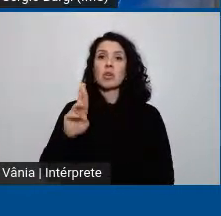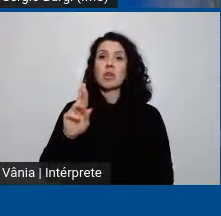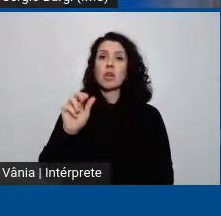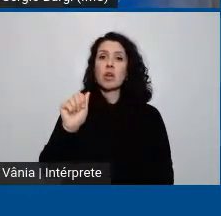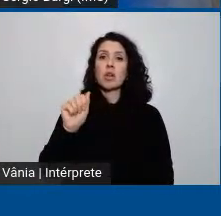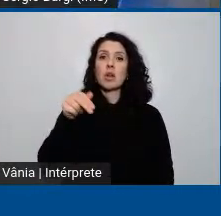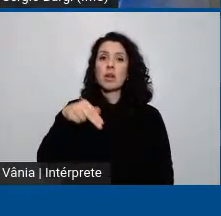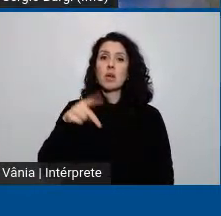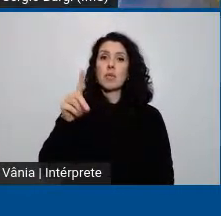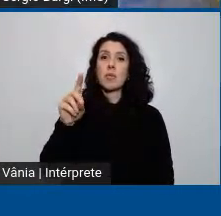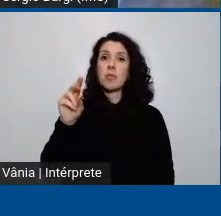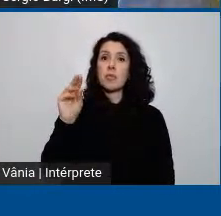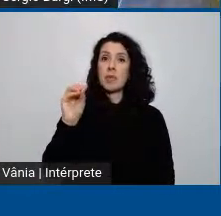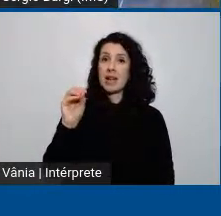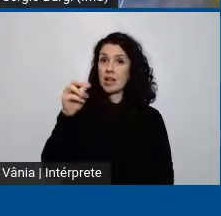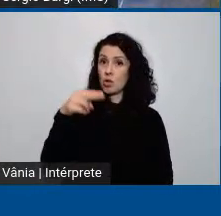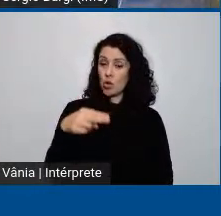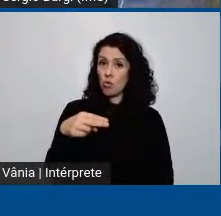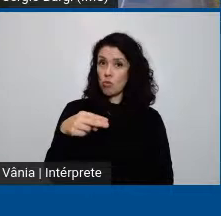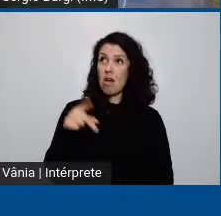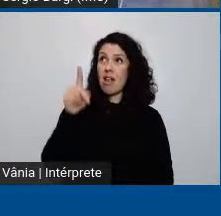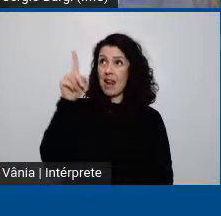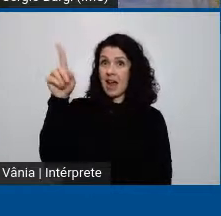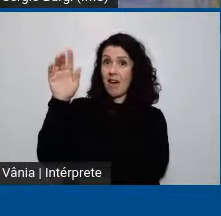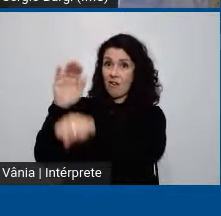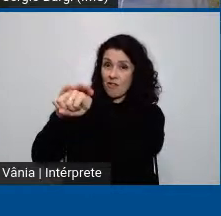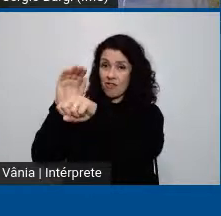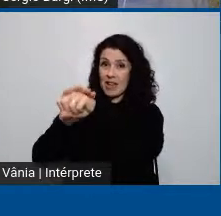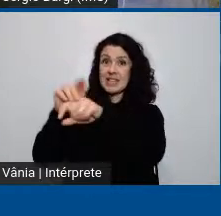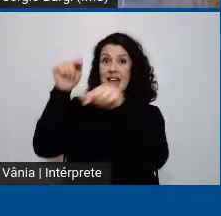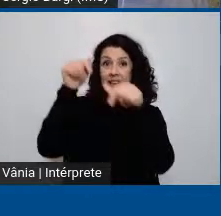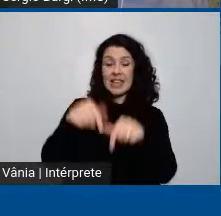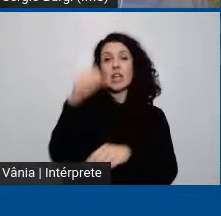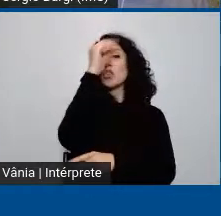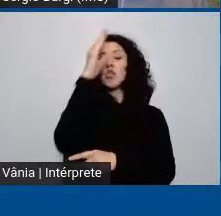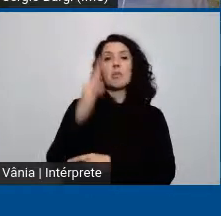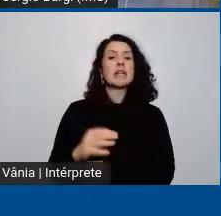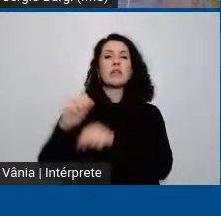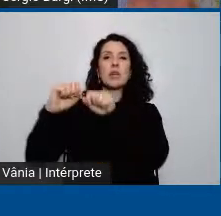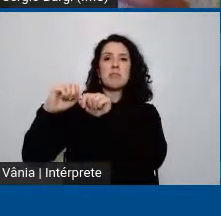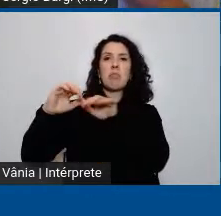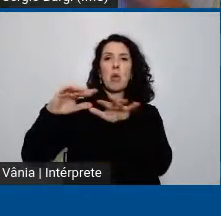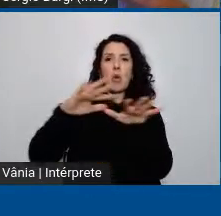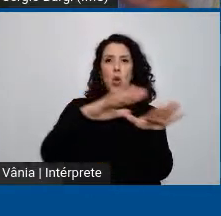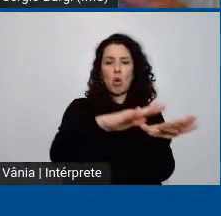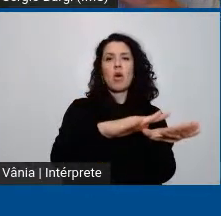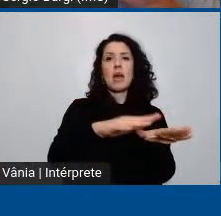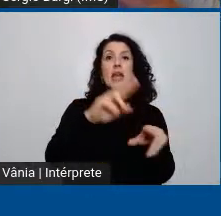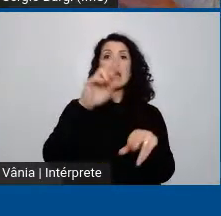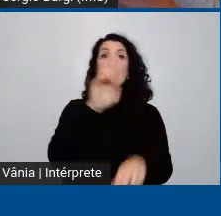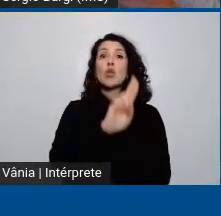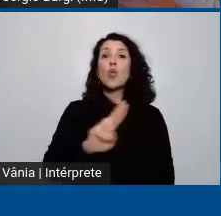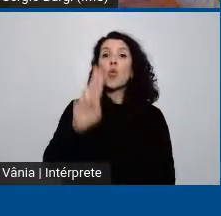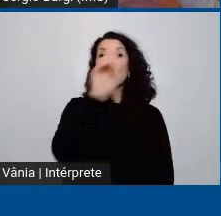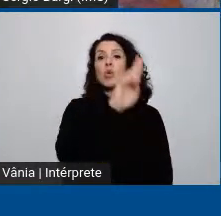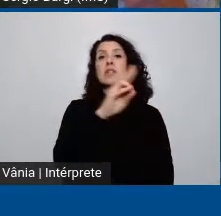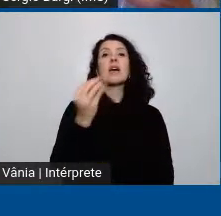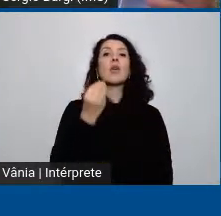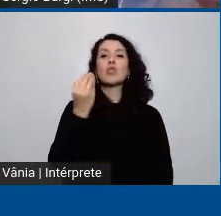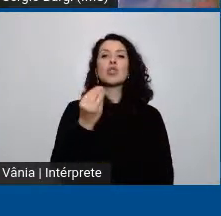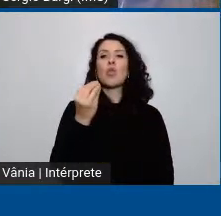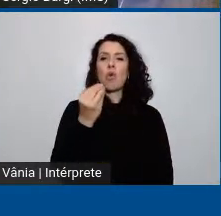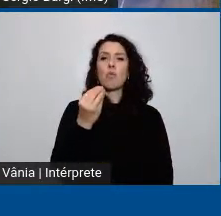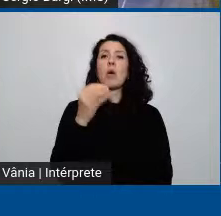Ferreiros no Brasil. Ele, na verdade, amplia, né, quer dizer, as dimensões desse